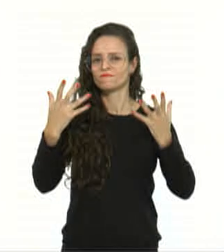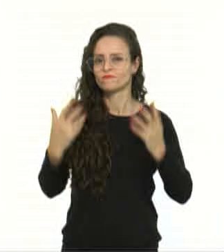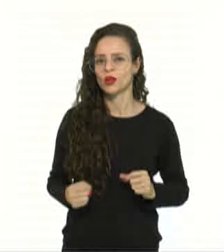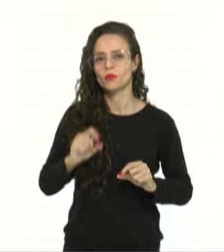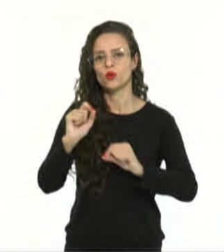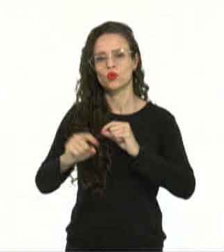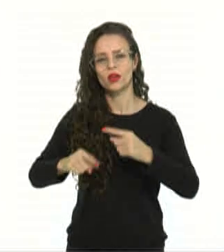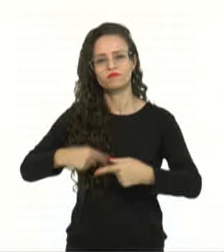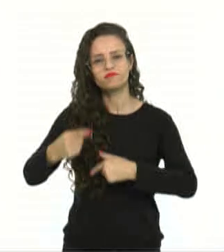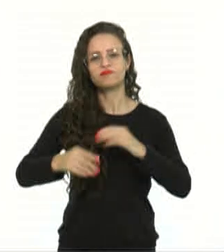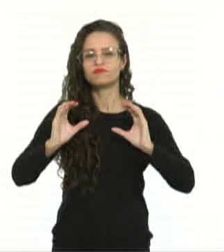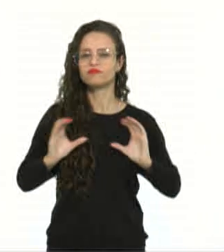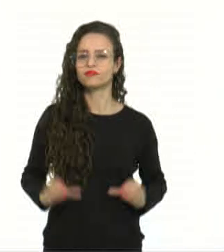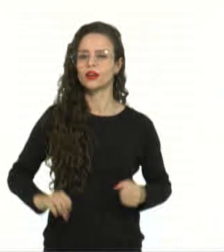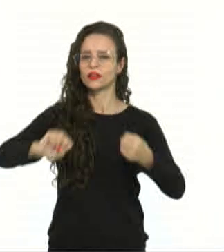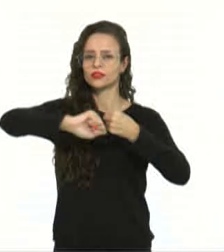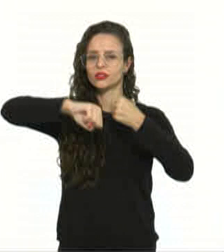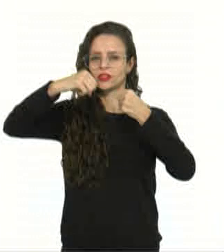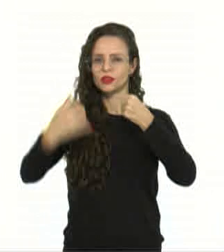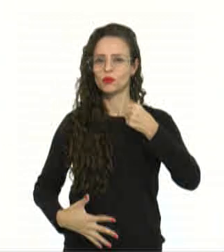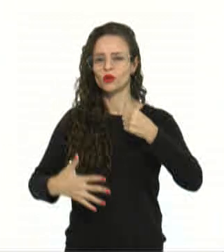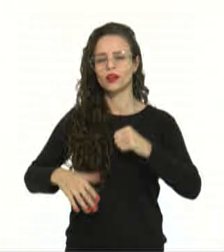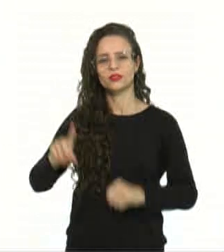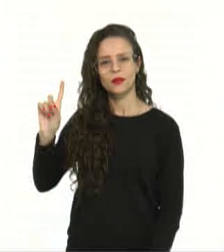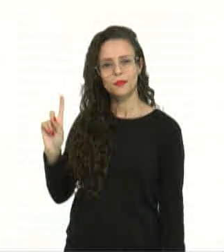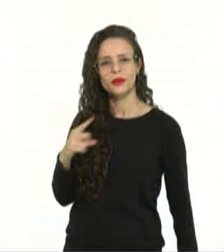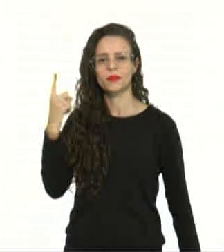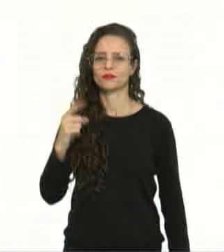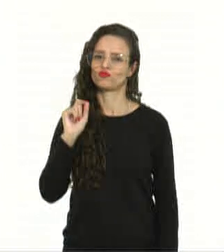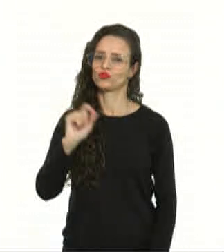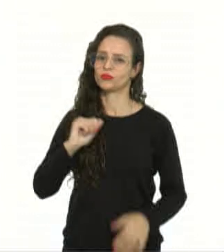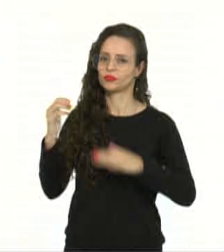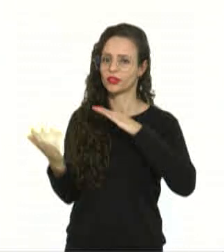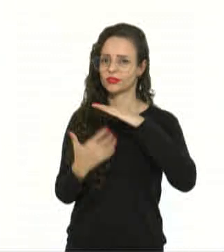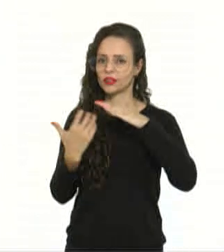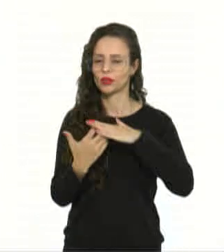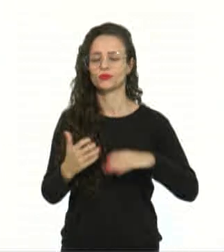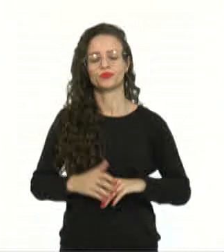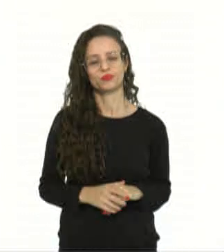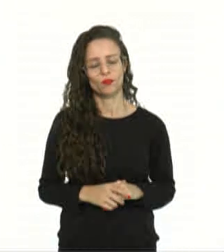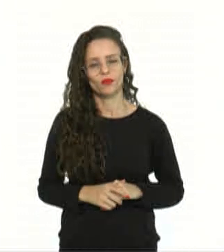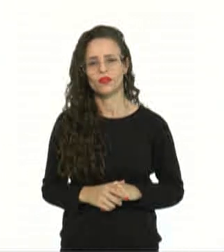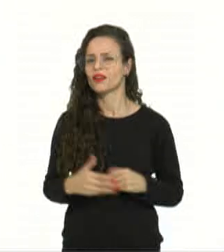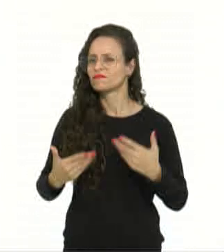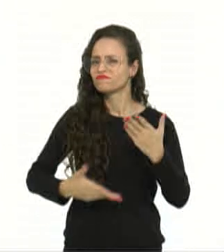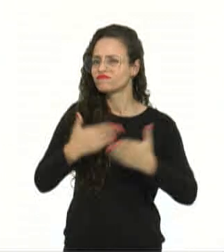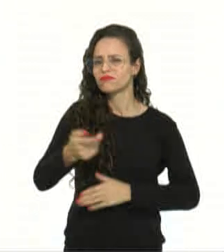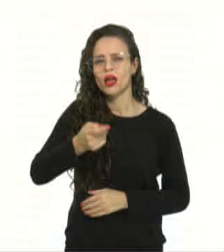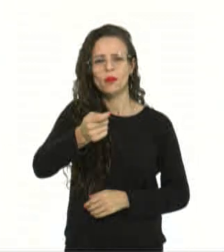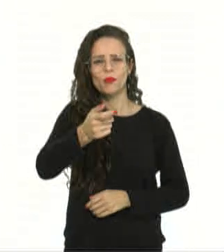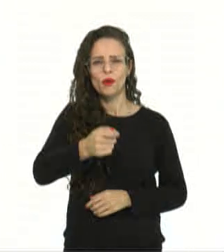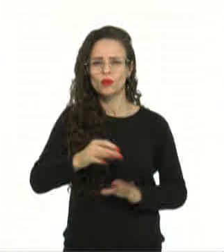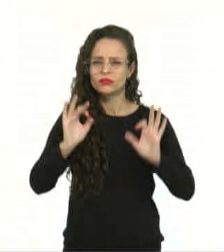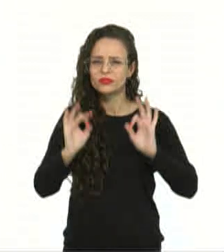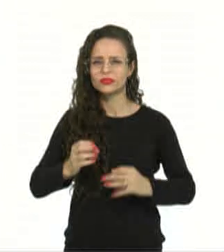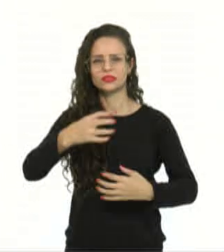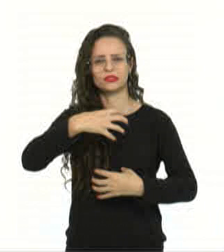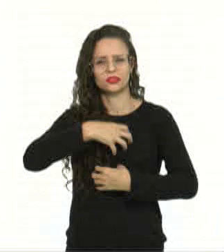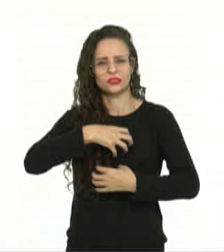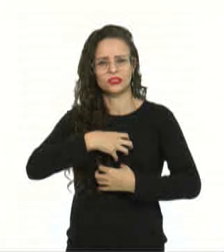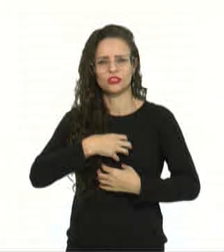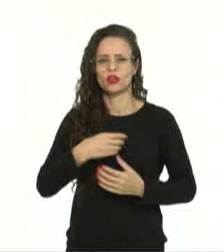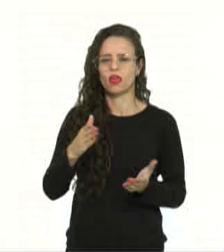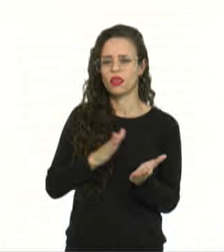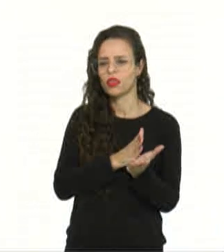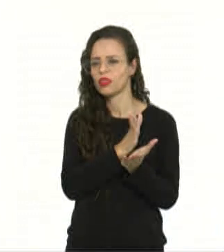herança civilizatória da democracia de pioneiros empresários, que tampouco desenvolveram uma fineza de sentido para os